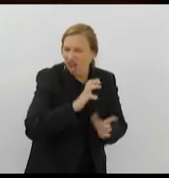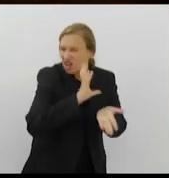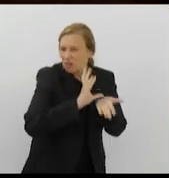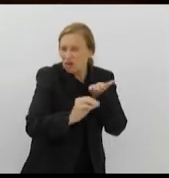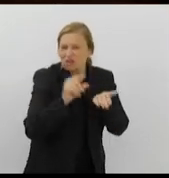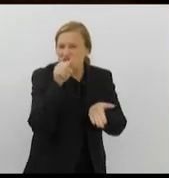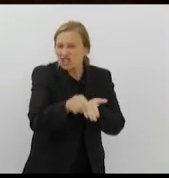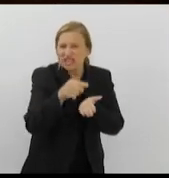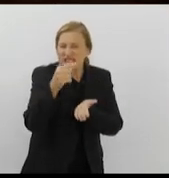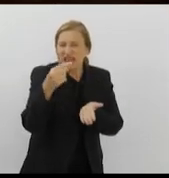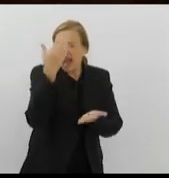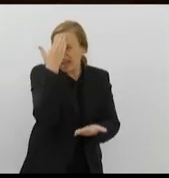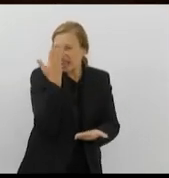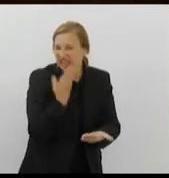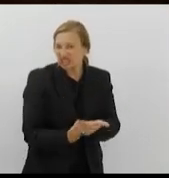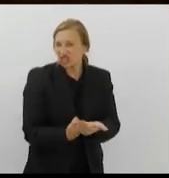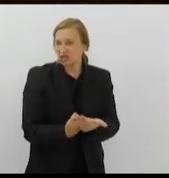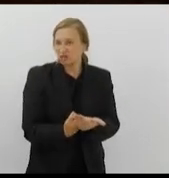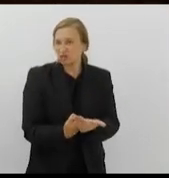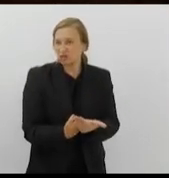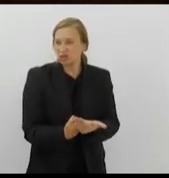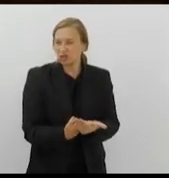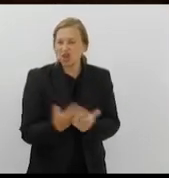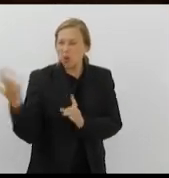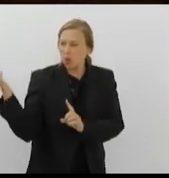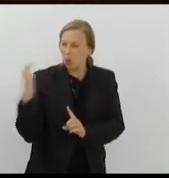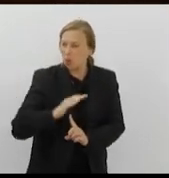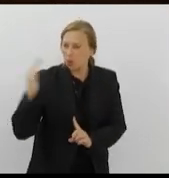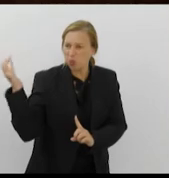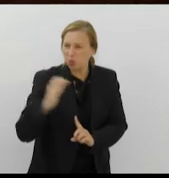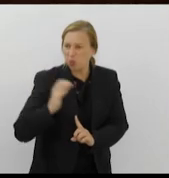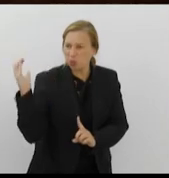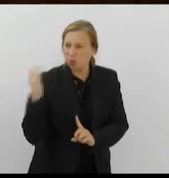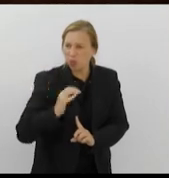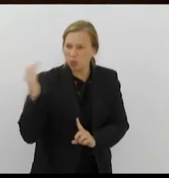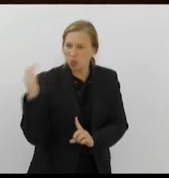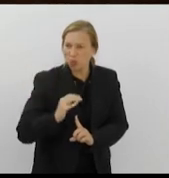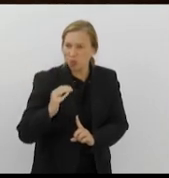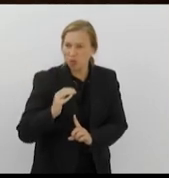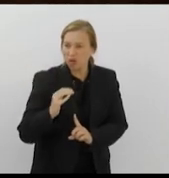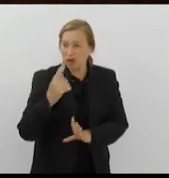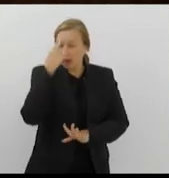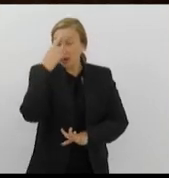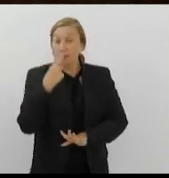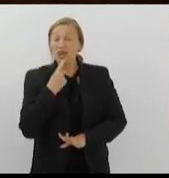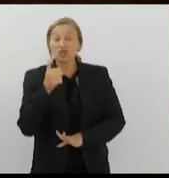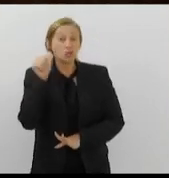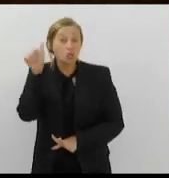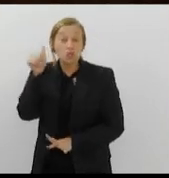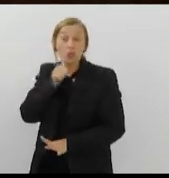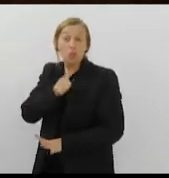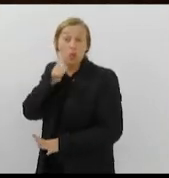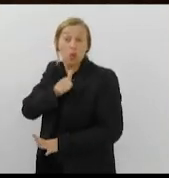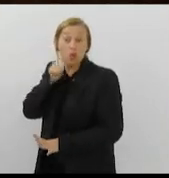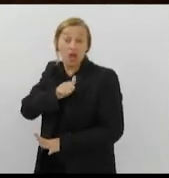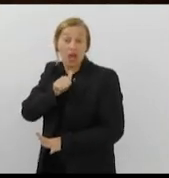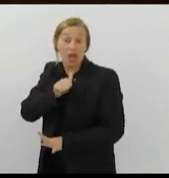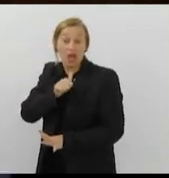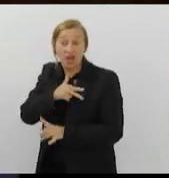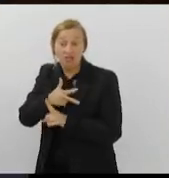acreditam a imagem de uma vitoriosa que nunca se